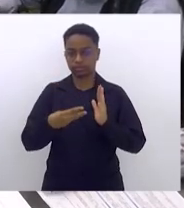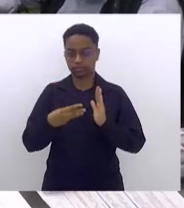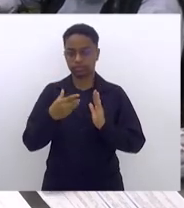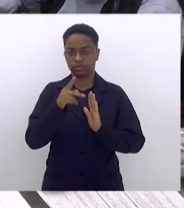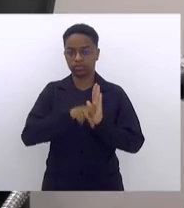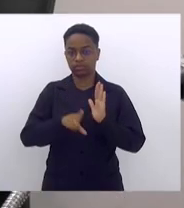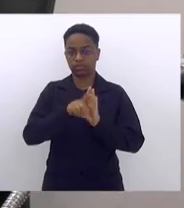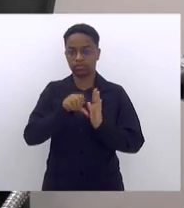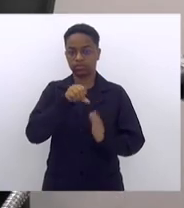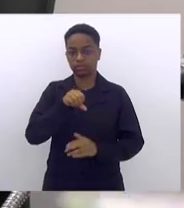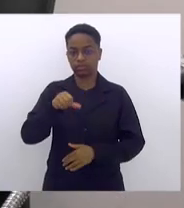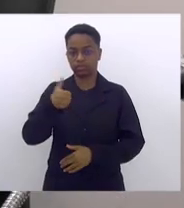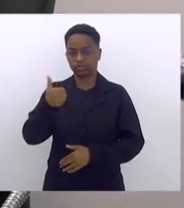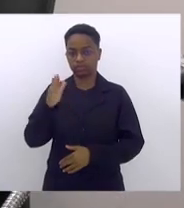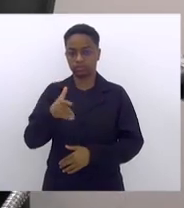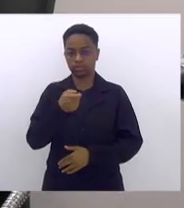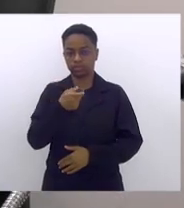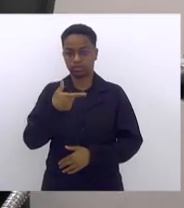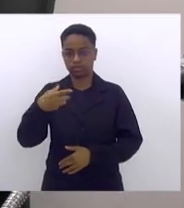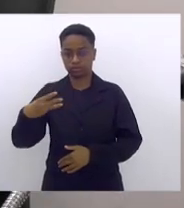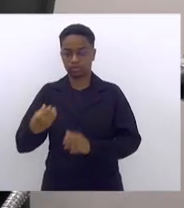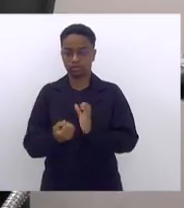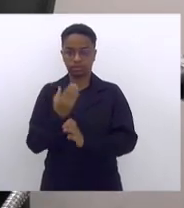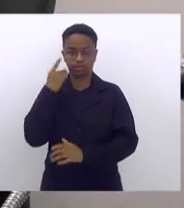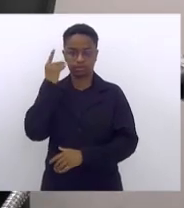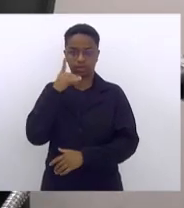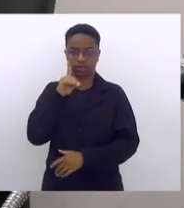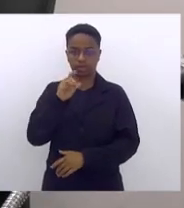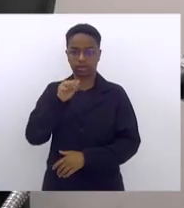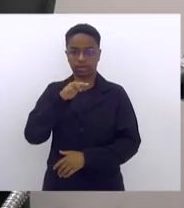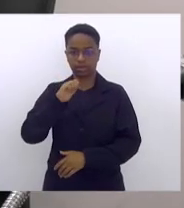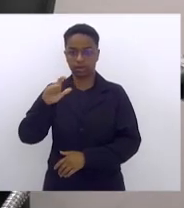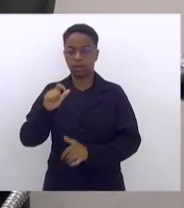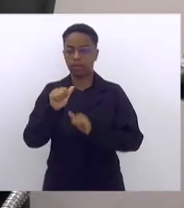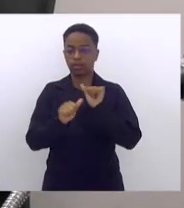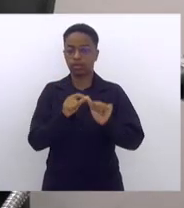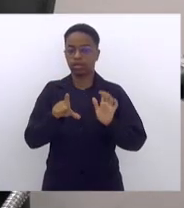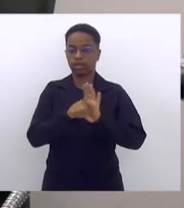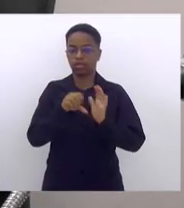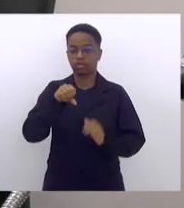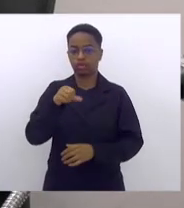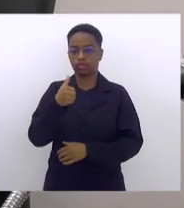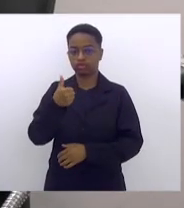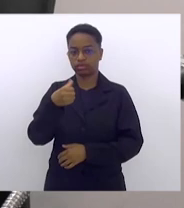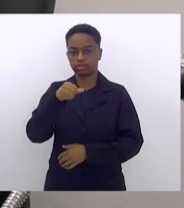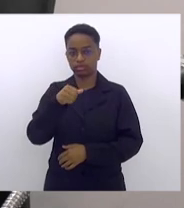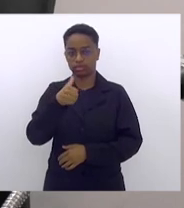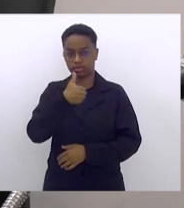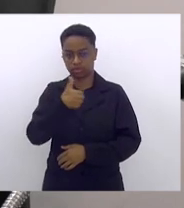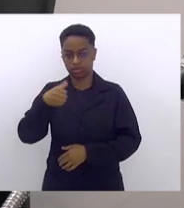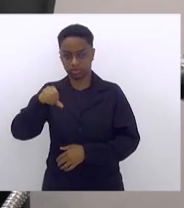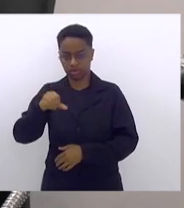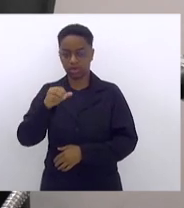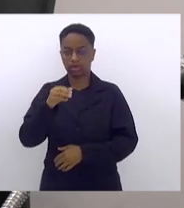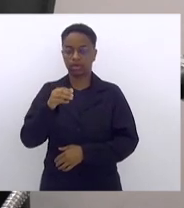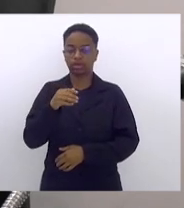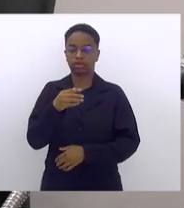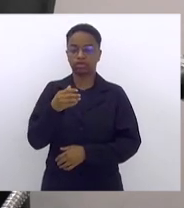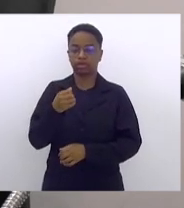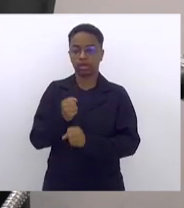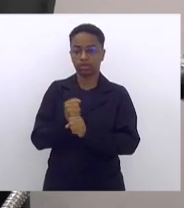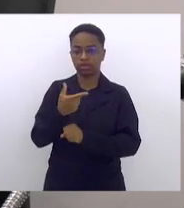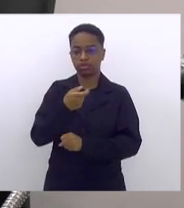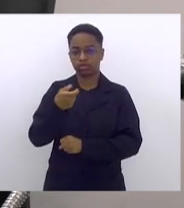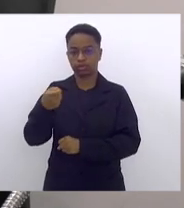lei 991 de 2023, de autoria do deputado Daniel Librelon, que altera a lei número 9.119, de 30 de novembro de 2020, que dispõe